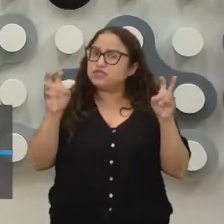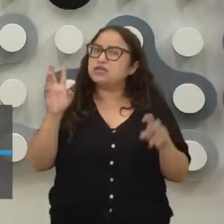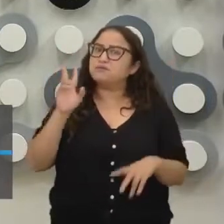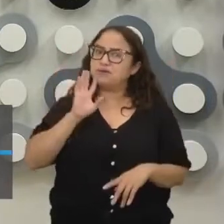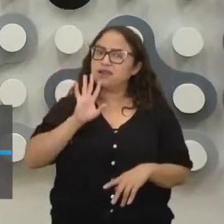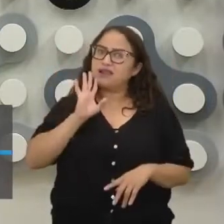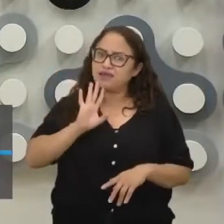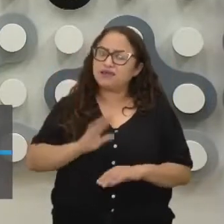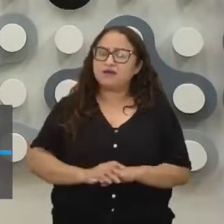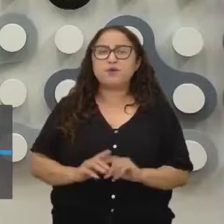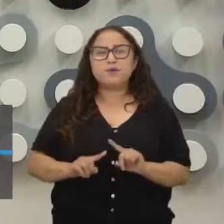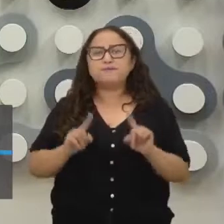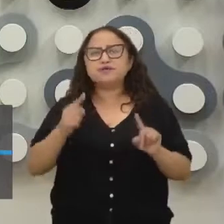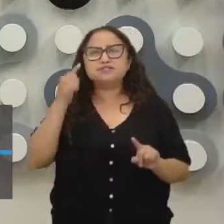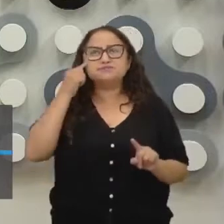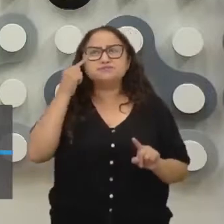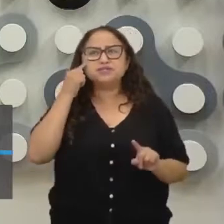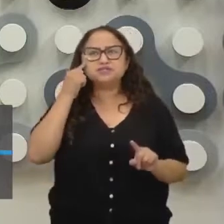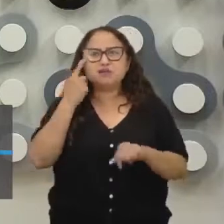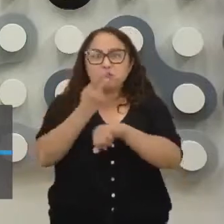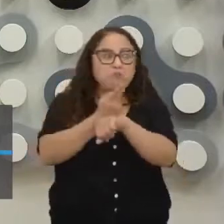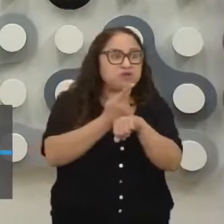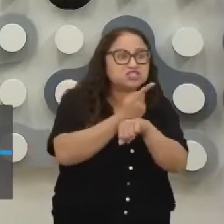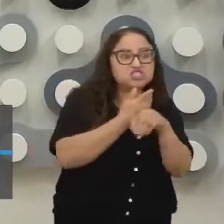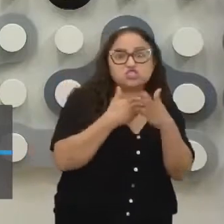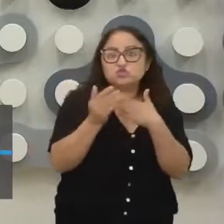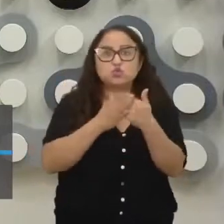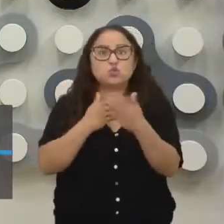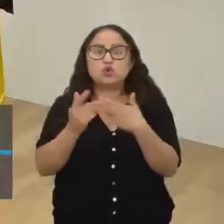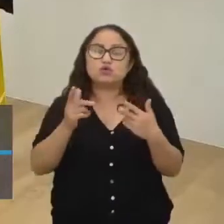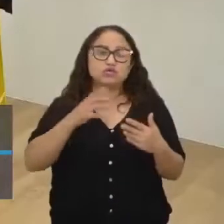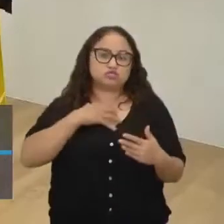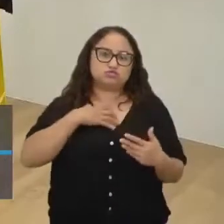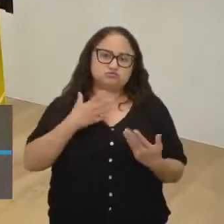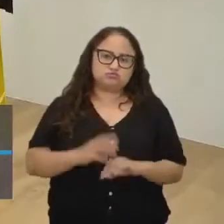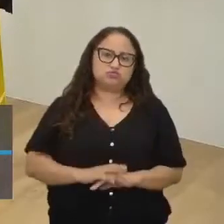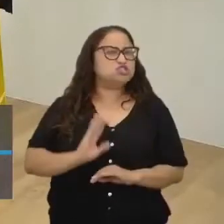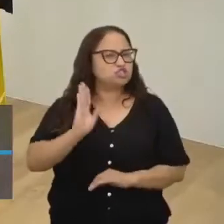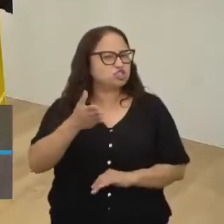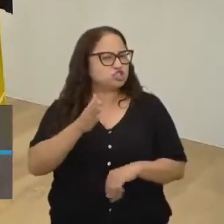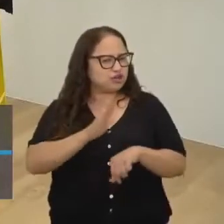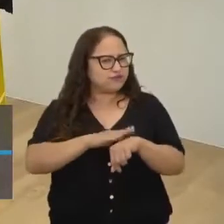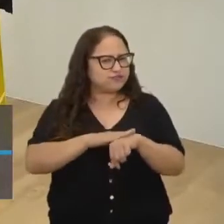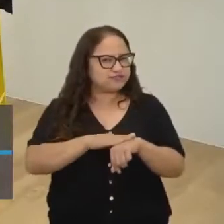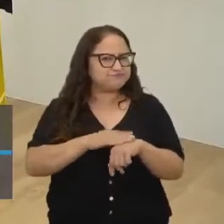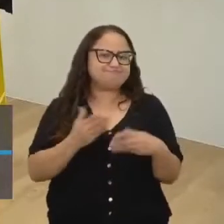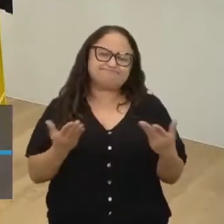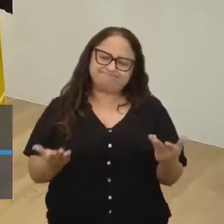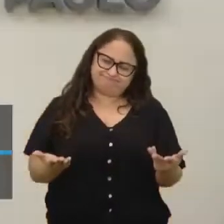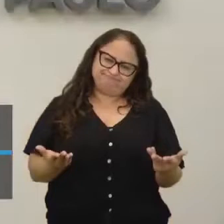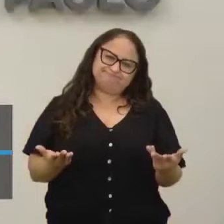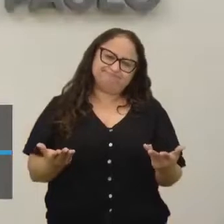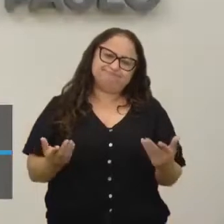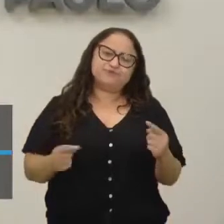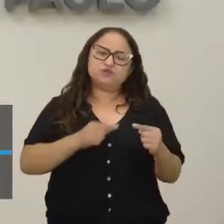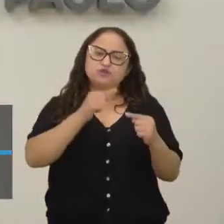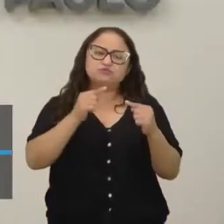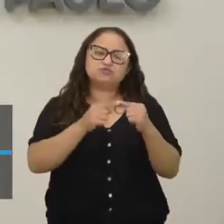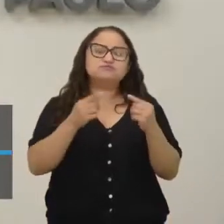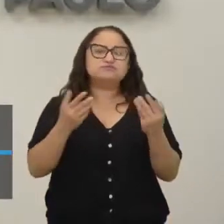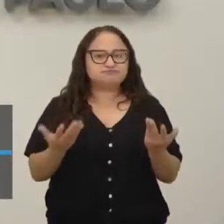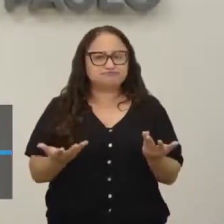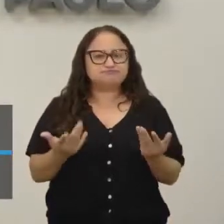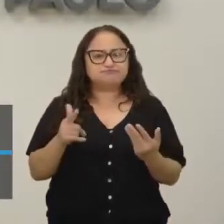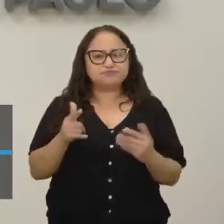mas pensem, se a gente falar para eles saírem pesquisando, como você disse... E já correr atrás e fazendo, né? Não funciona. Não. Gente, o profissional, é para isso que